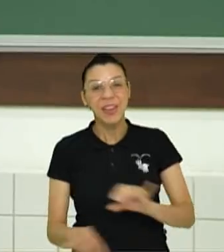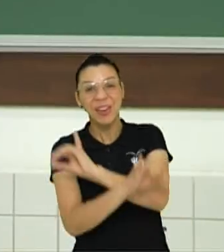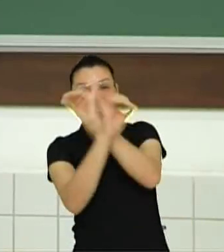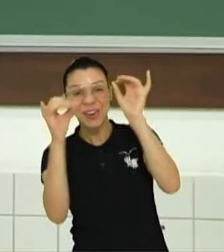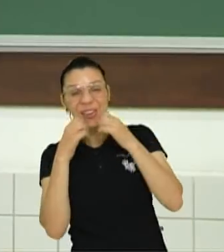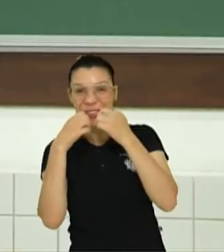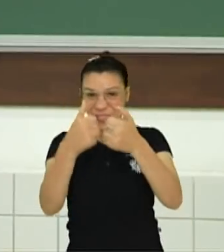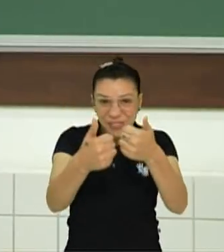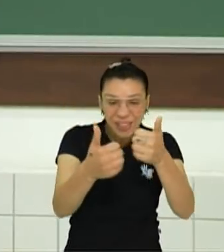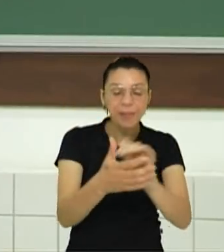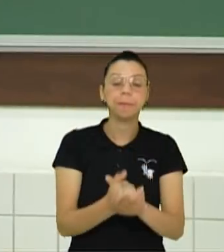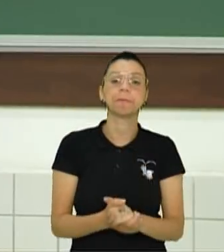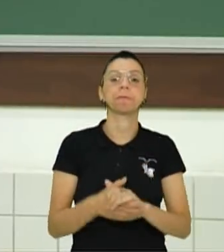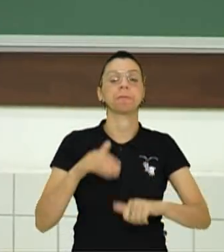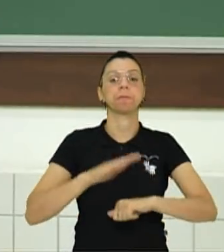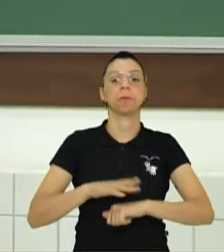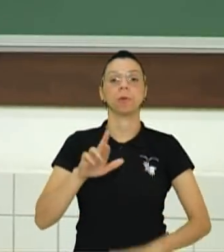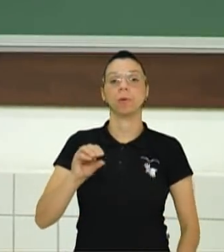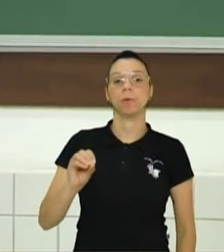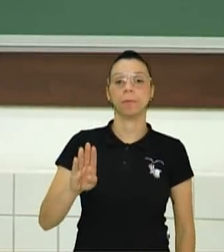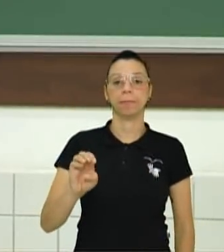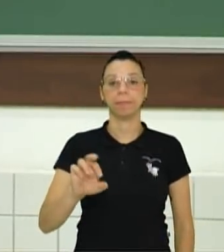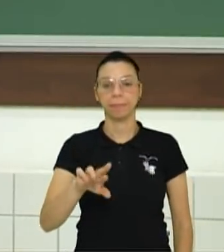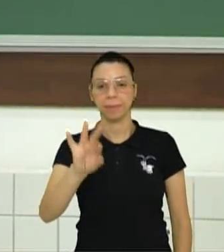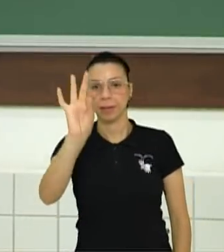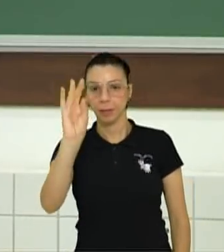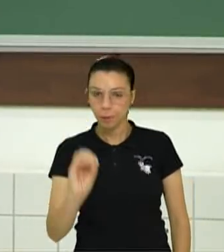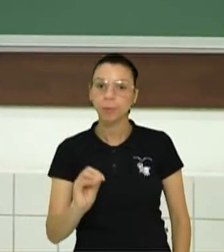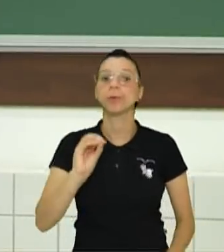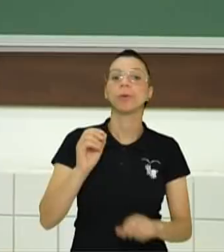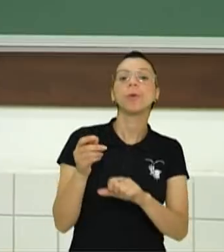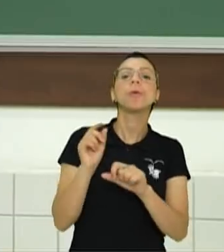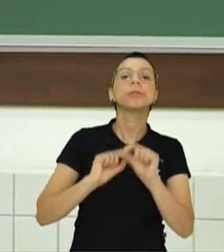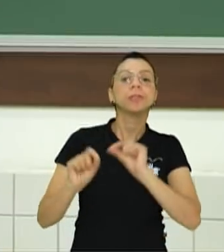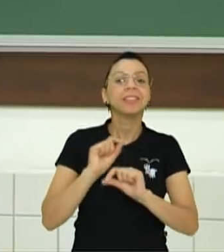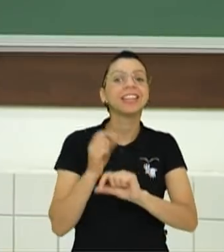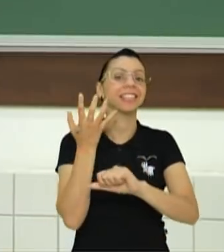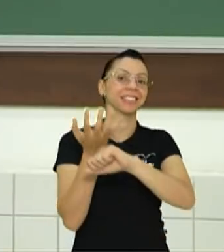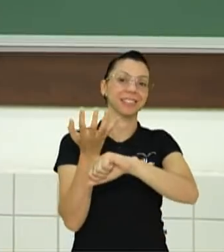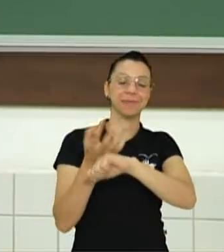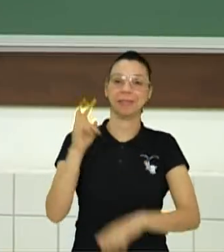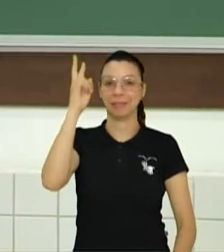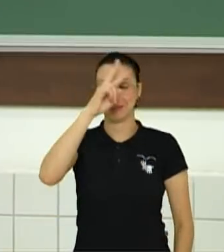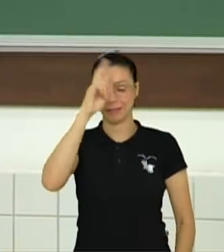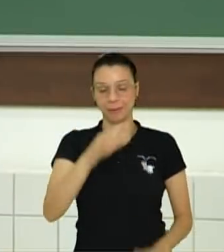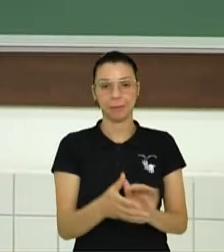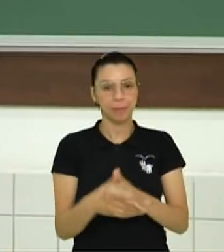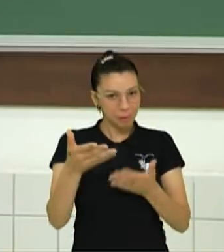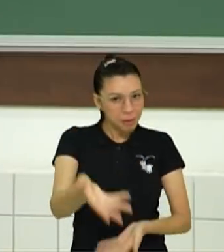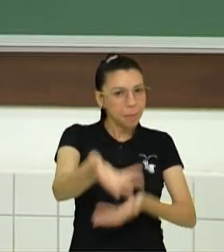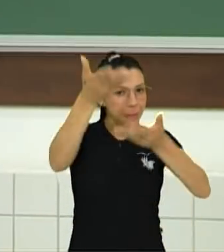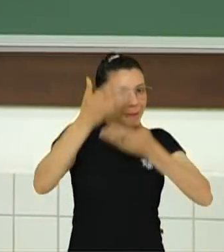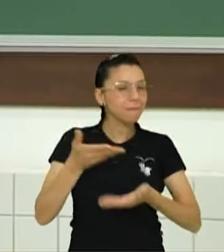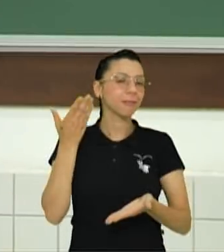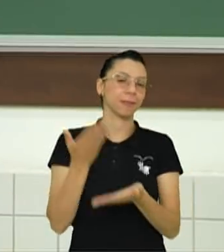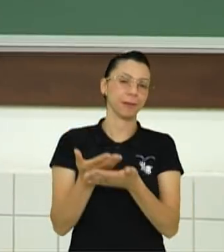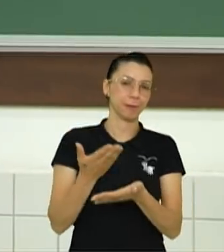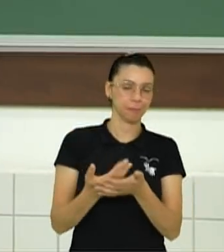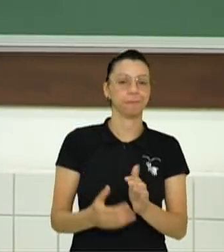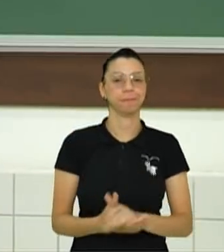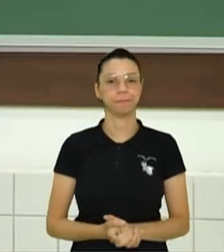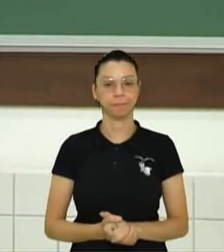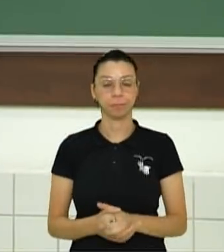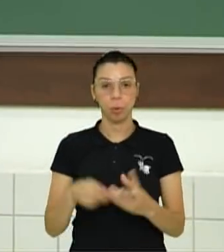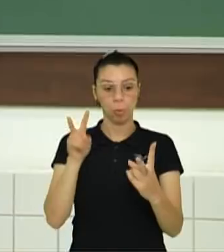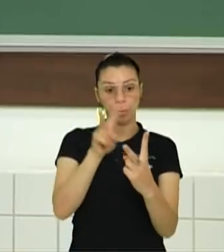Fala galera, tudo bem? Sou o professor Roberto Falcione, professor de História, em nome da Secretaria de Educação. Sejam todos bem-vindos para mais uma aula. Eu